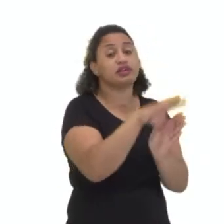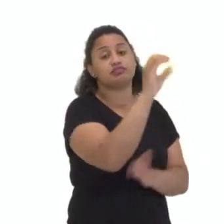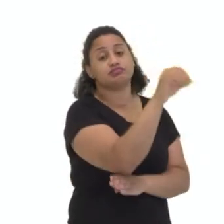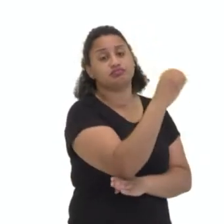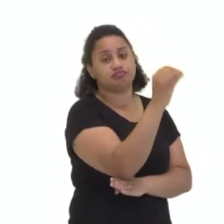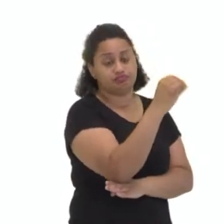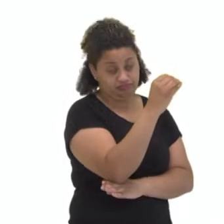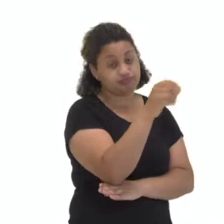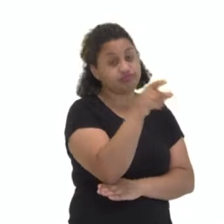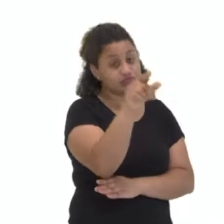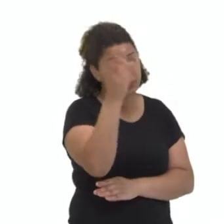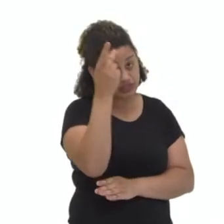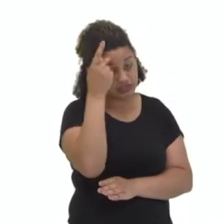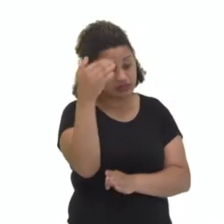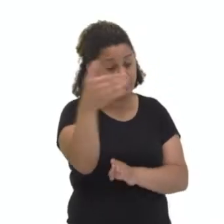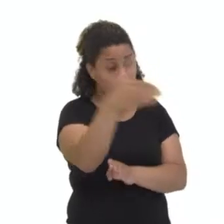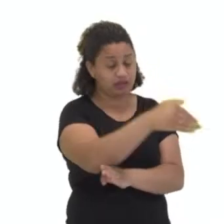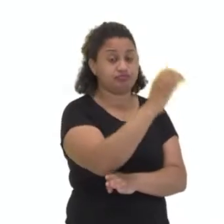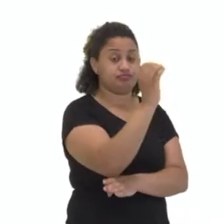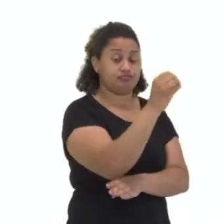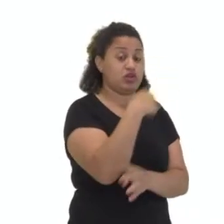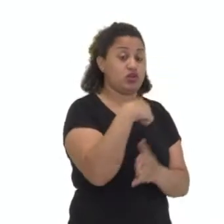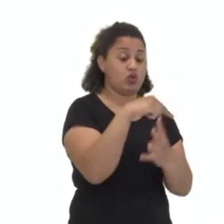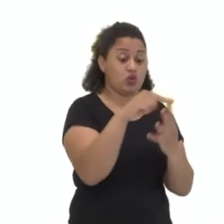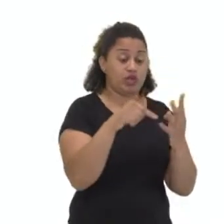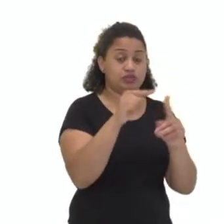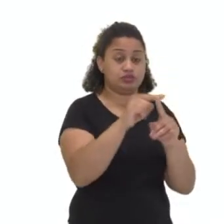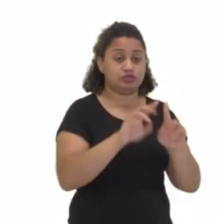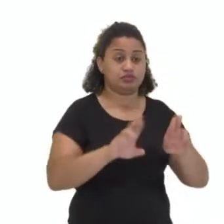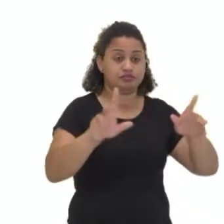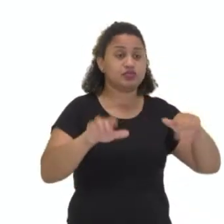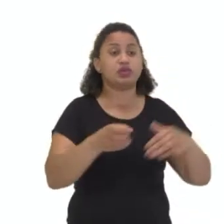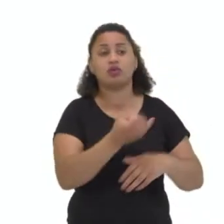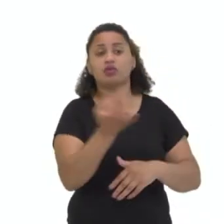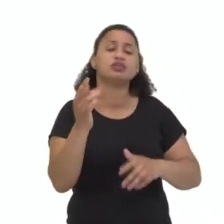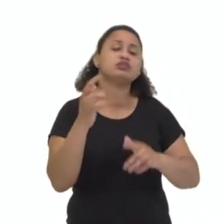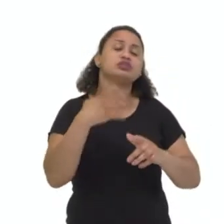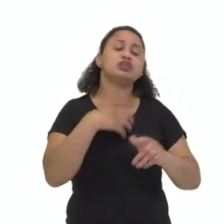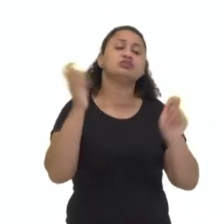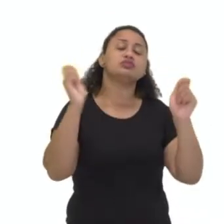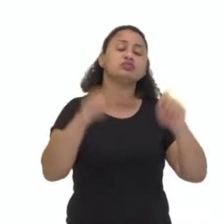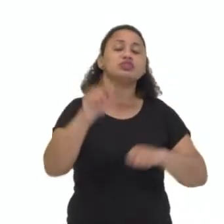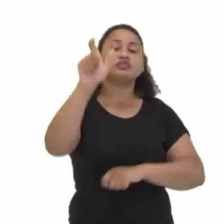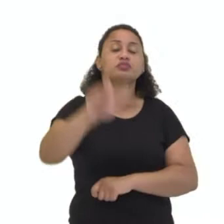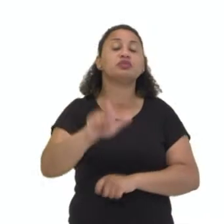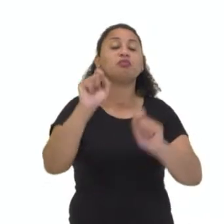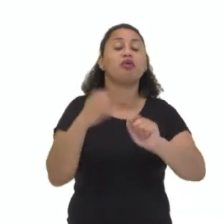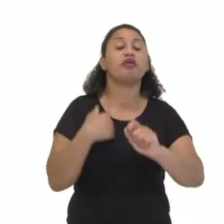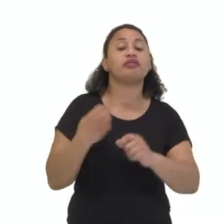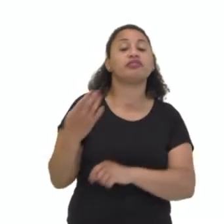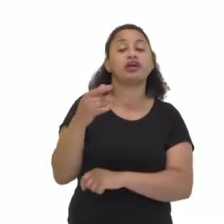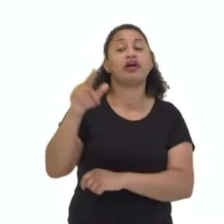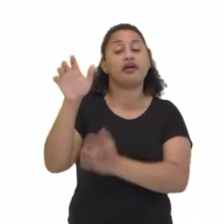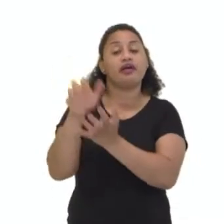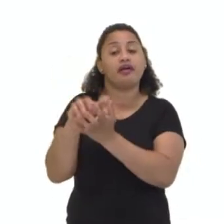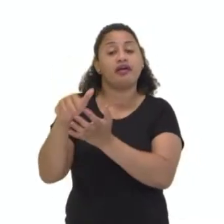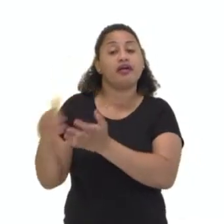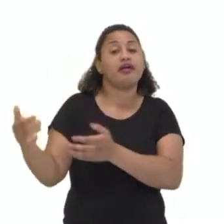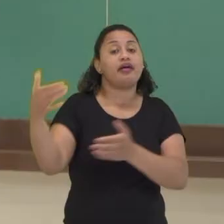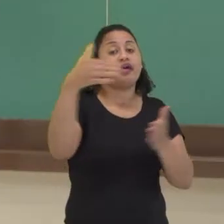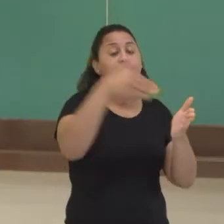de São Paulo. De quantas maneiras possíveis essa pessoa poderá viajar de Recife a